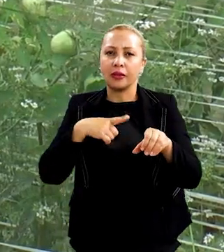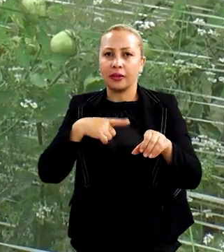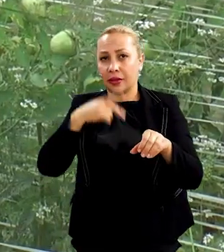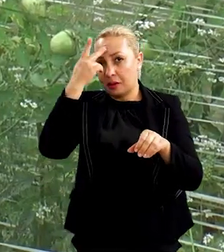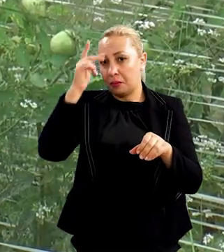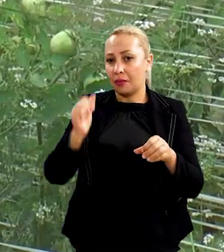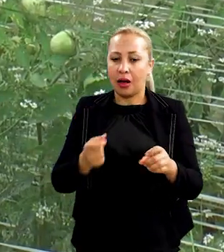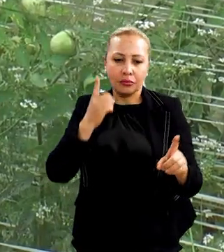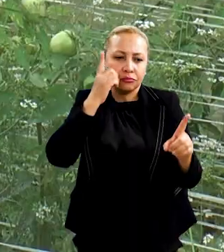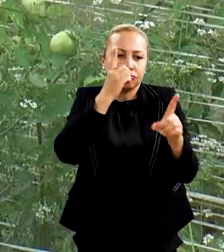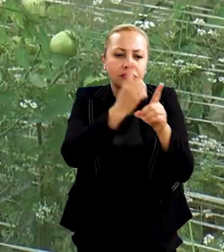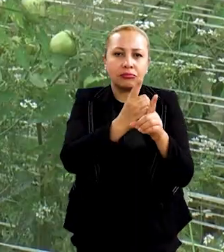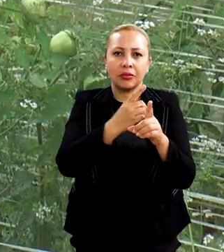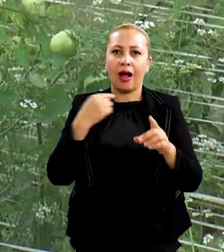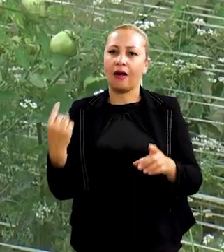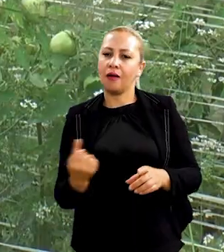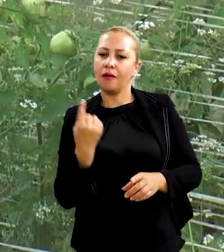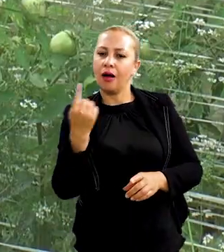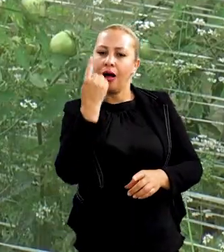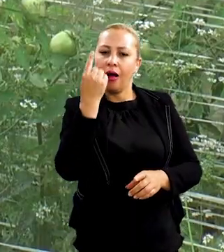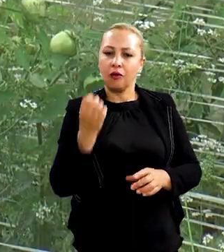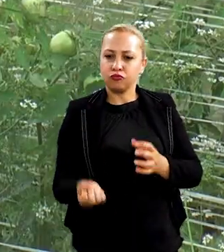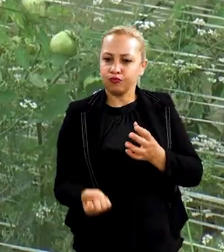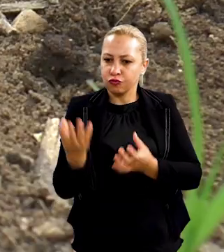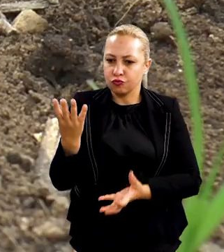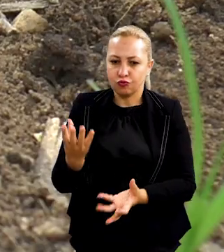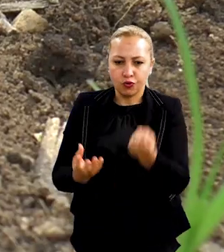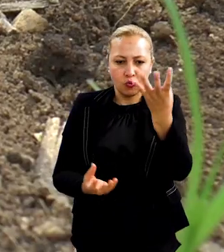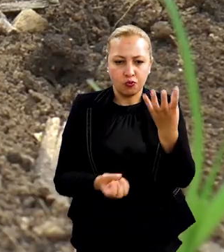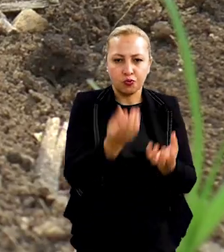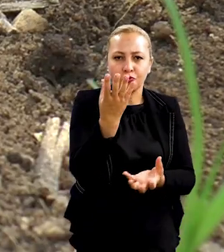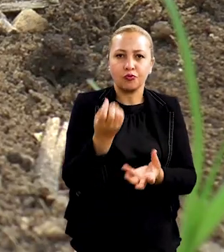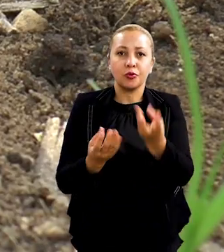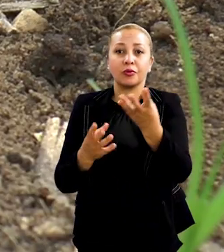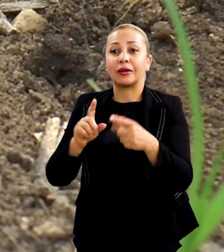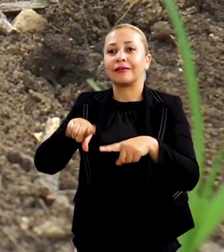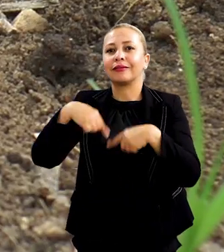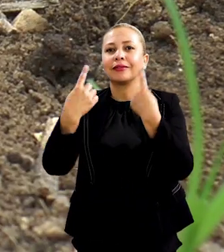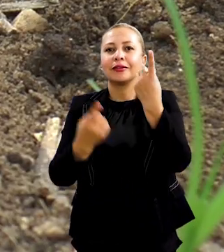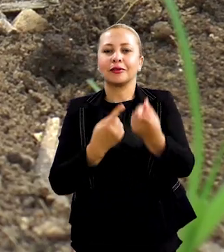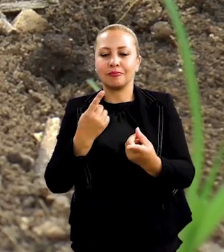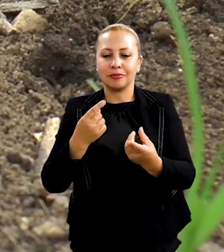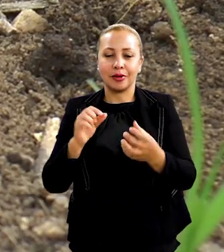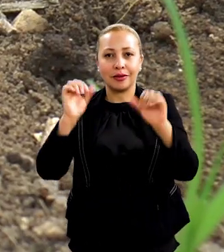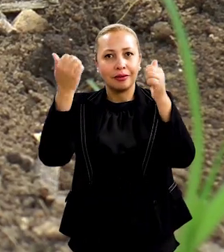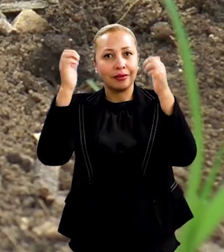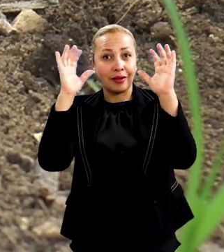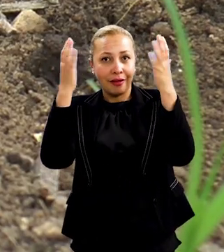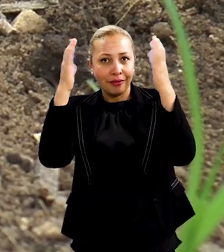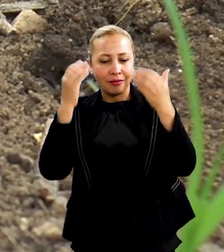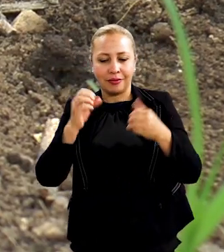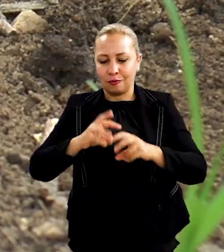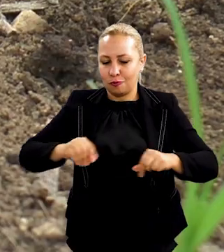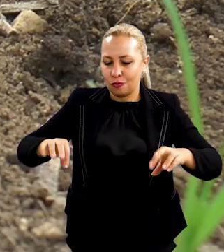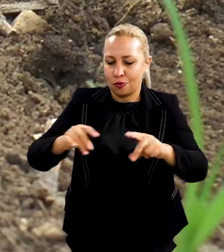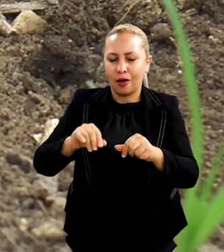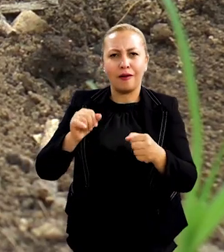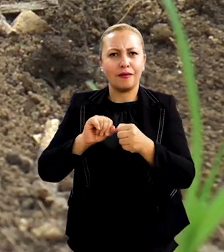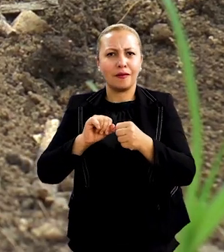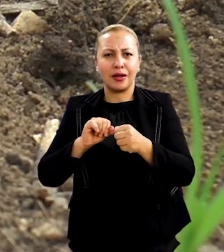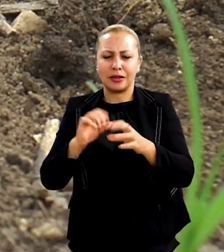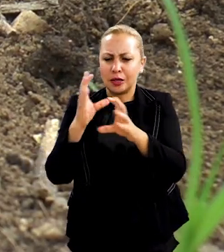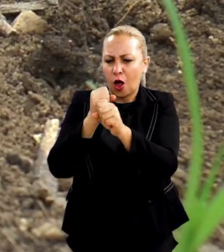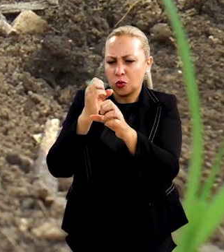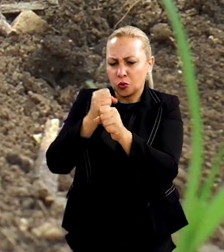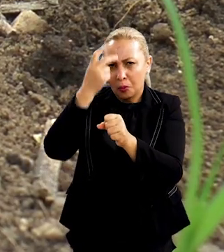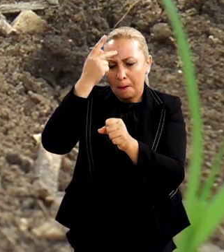atingir a alta produtividade, que é o potencial genético dele, e a gente, a partir da análise de solo, a gente fez o cálculo da adubação, Então,